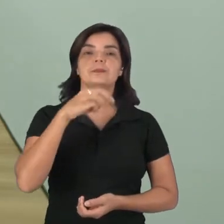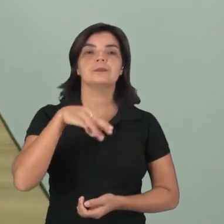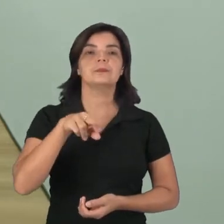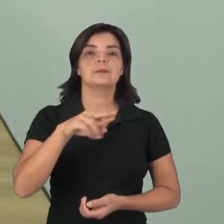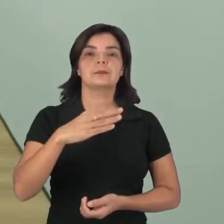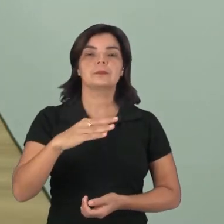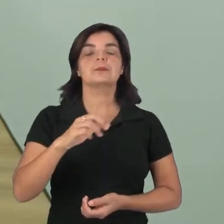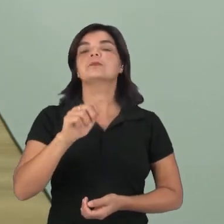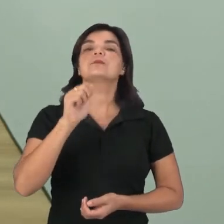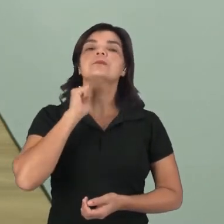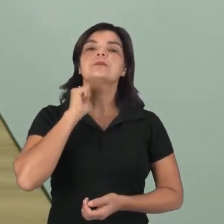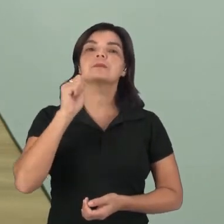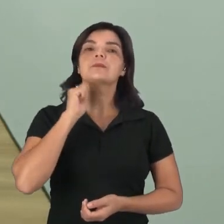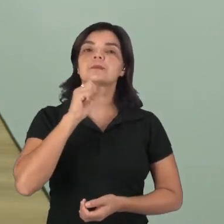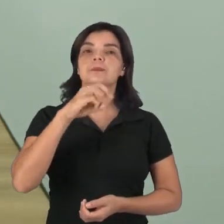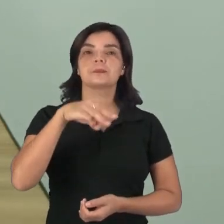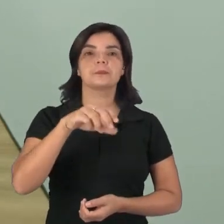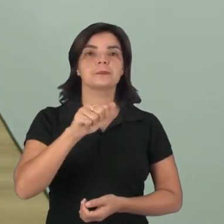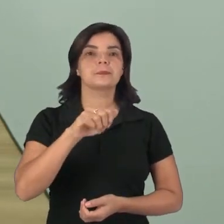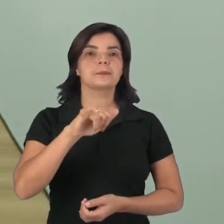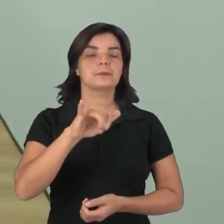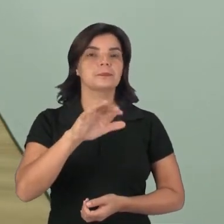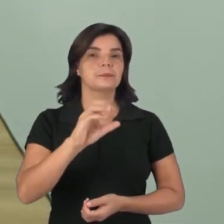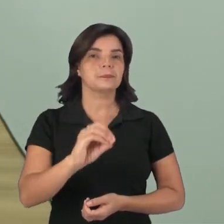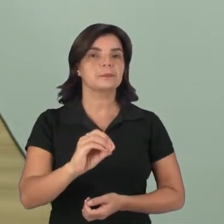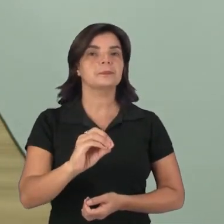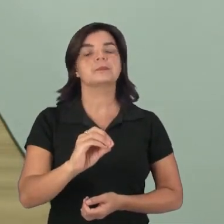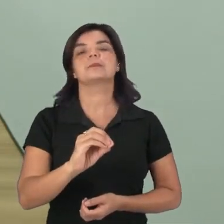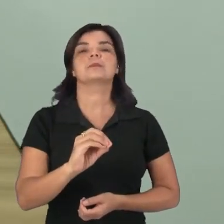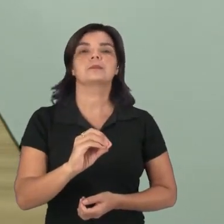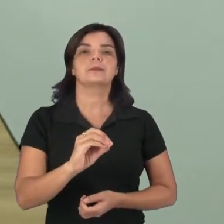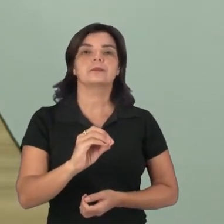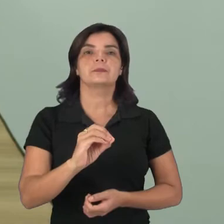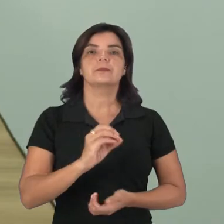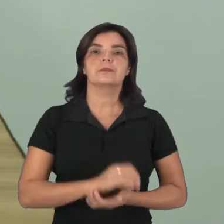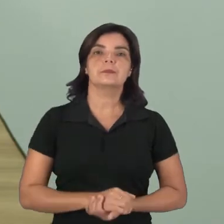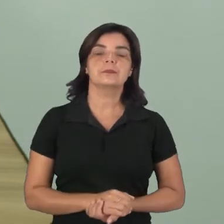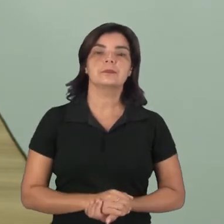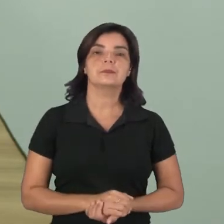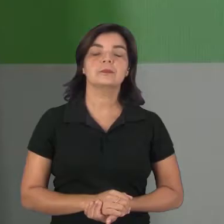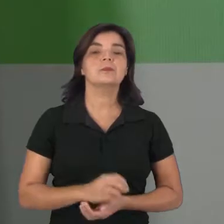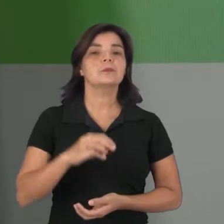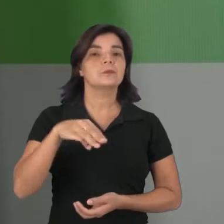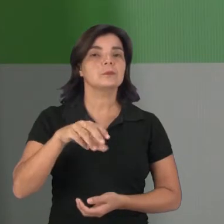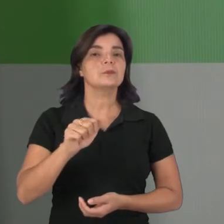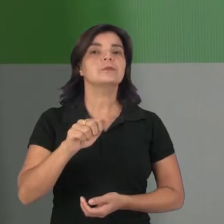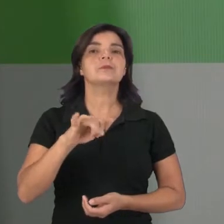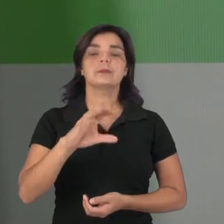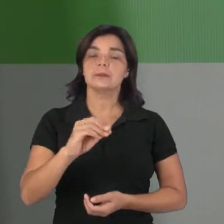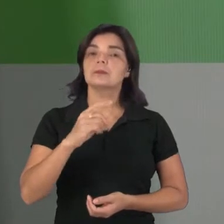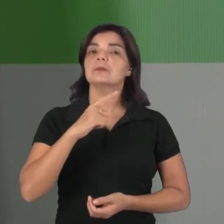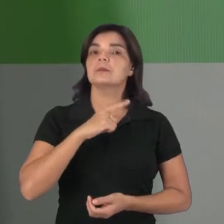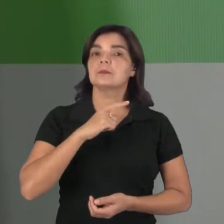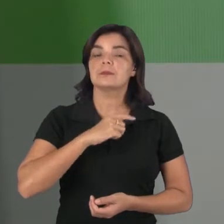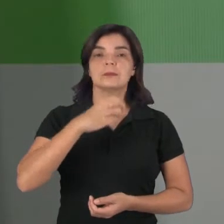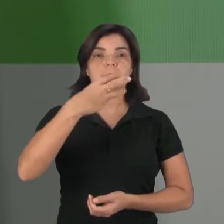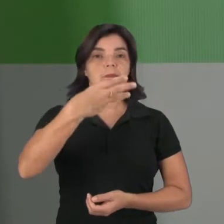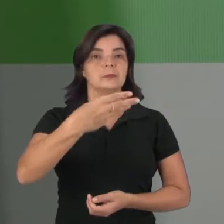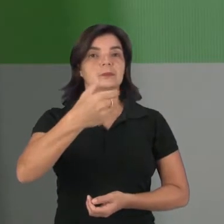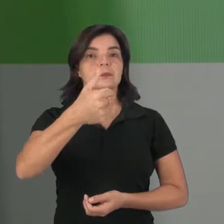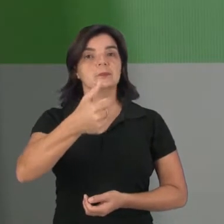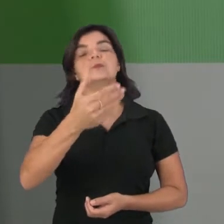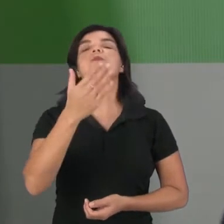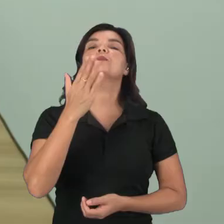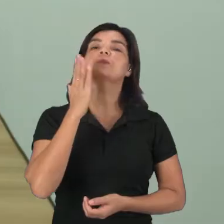Fevereiro Março Abril e maio maio tem 31